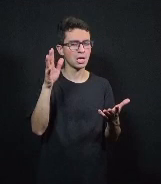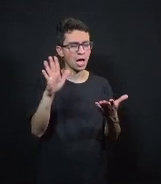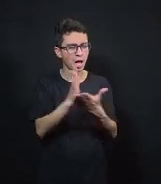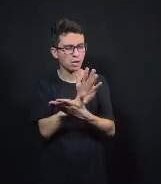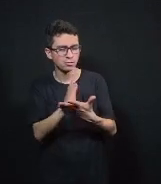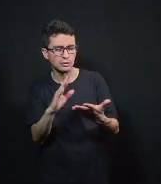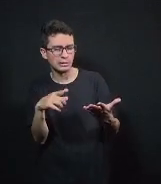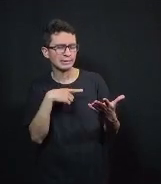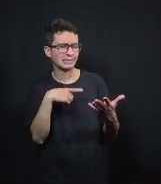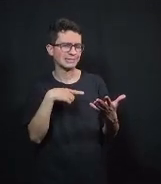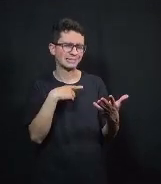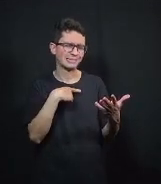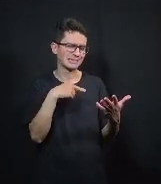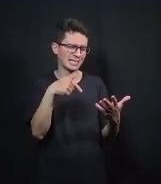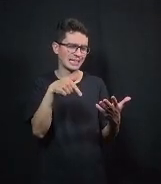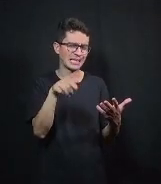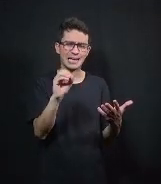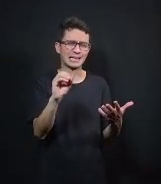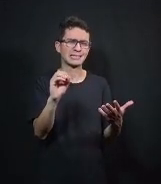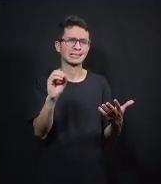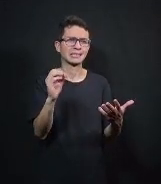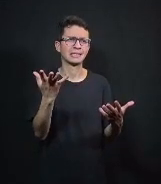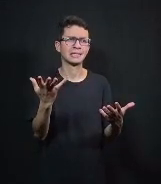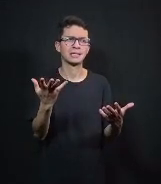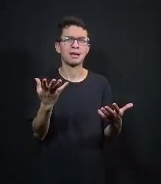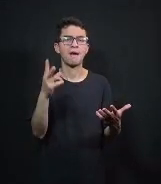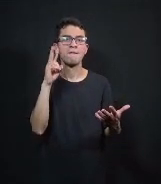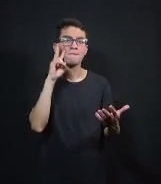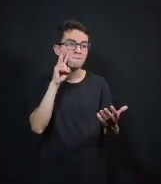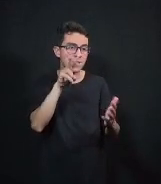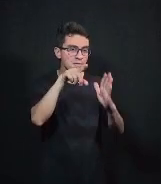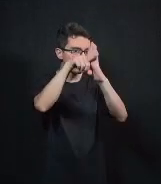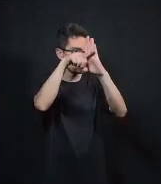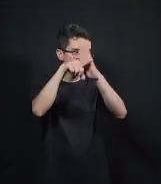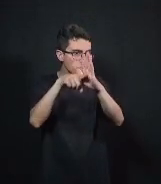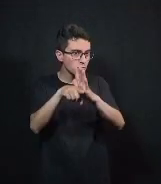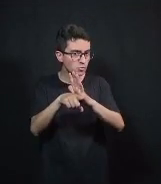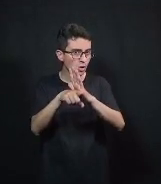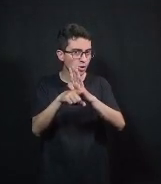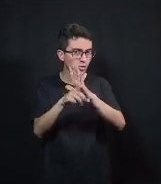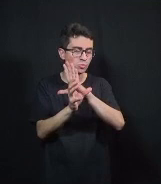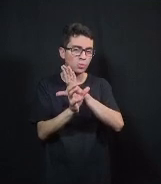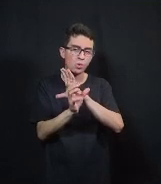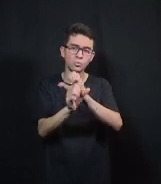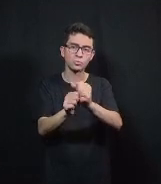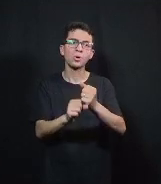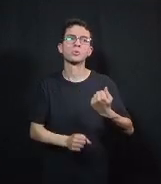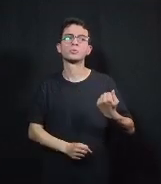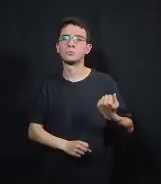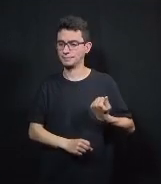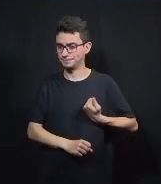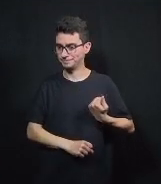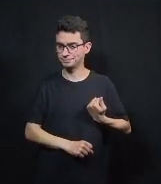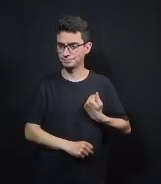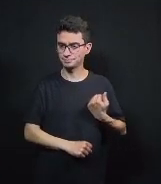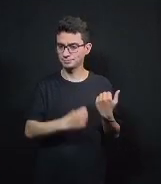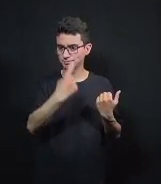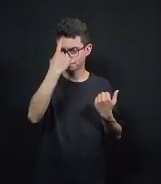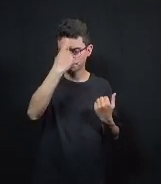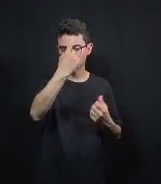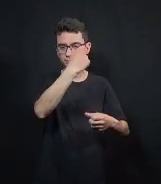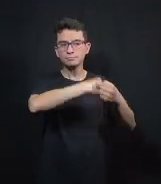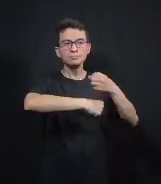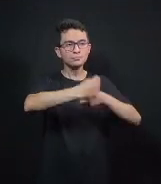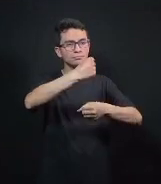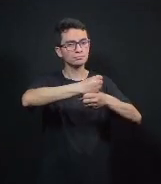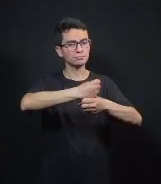teve nos anos 70, eu acho que não, quando a gente olha os números, não, era bem menos nos anos 70 do que agora. Mas talvez nos anos 30 tenha sido